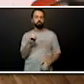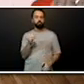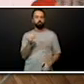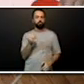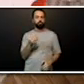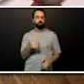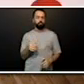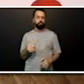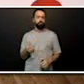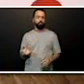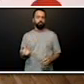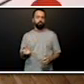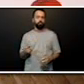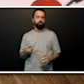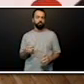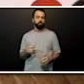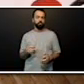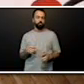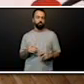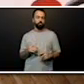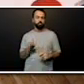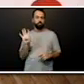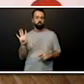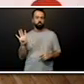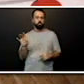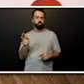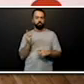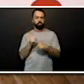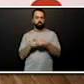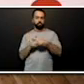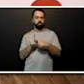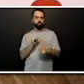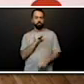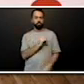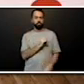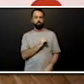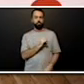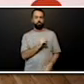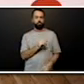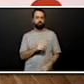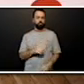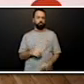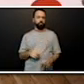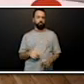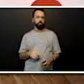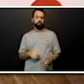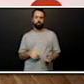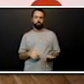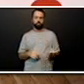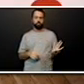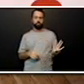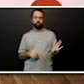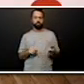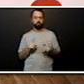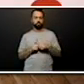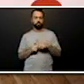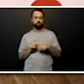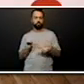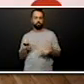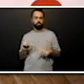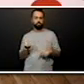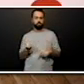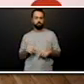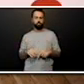4 mais 0, 4. Ele funciona como